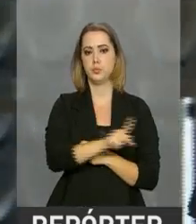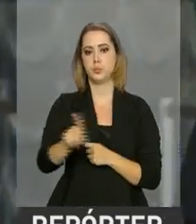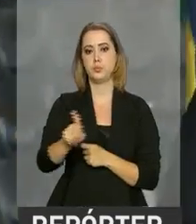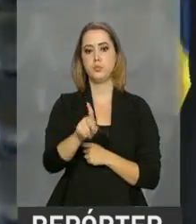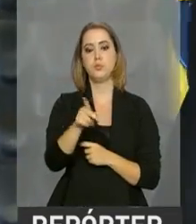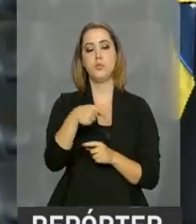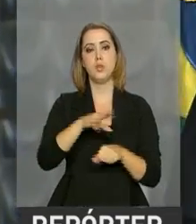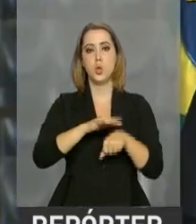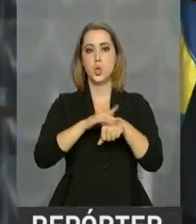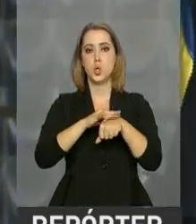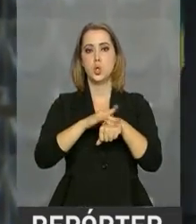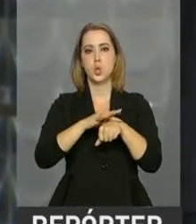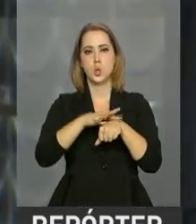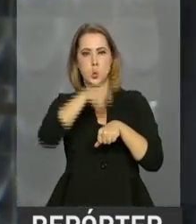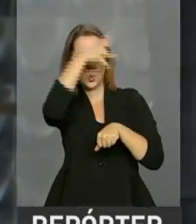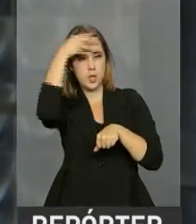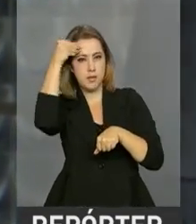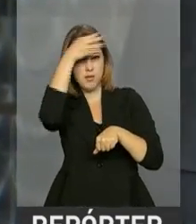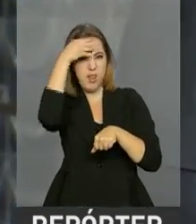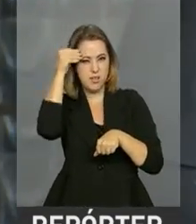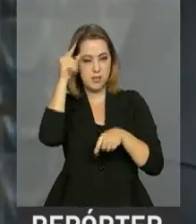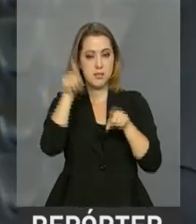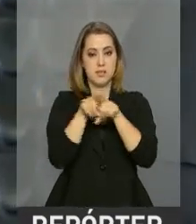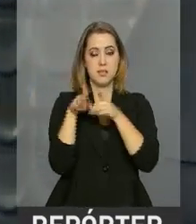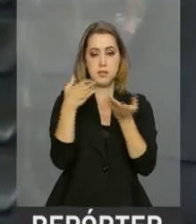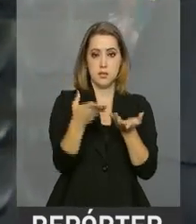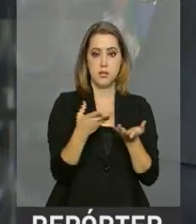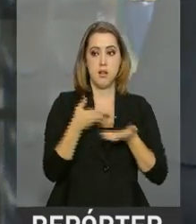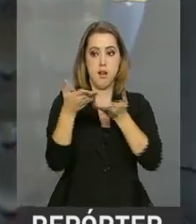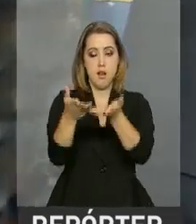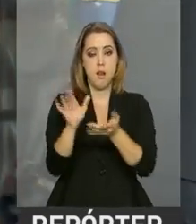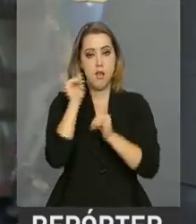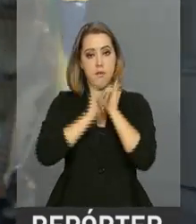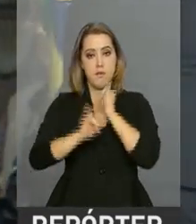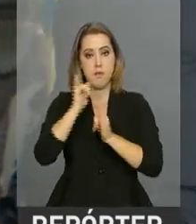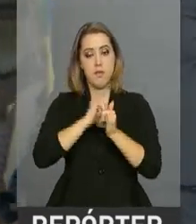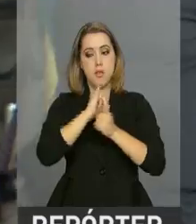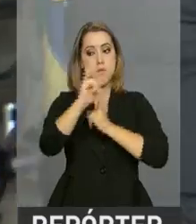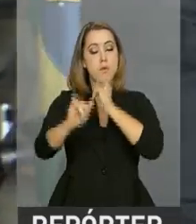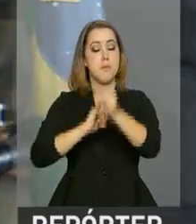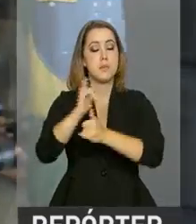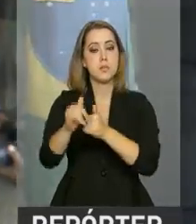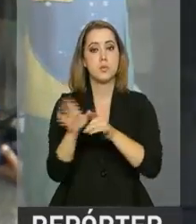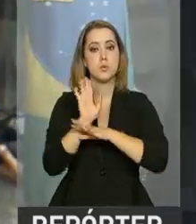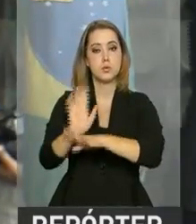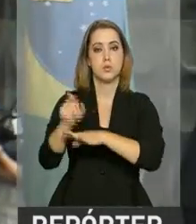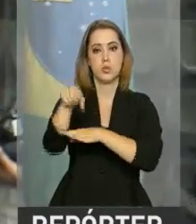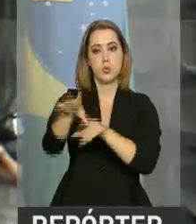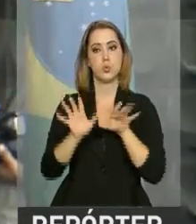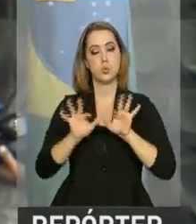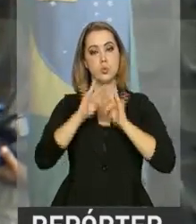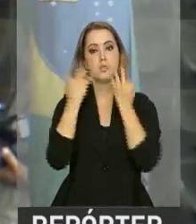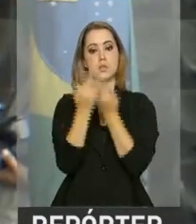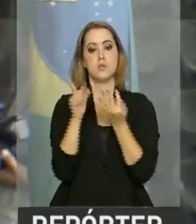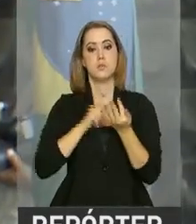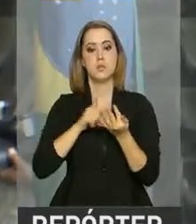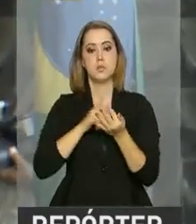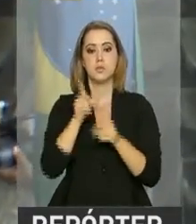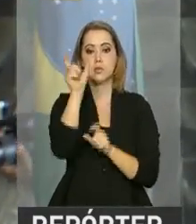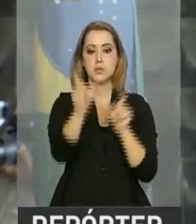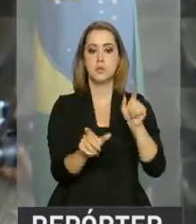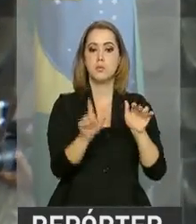entidade presente em 24 estados que leva informação e Apoio às famílias com a doença trabalho reconhecido com a